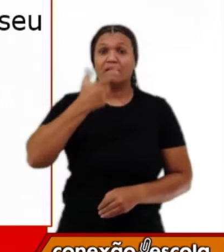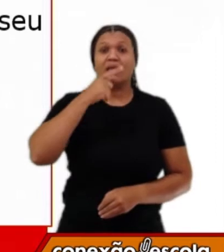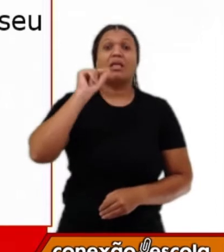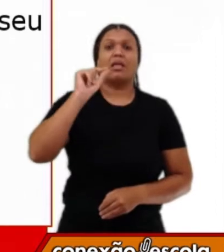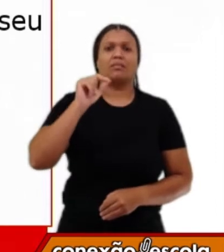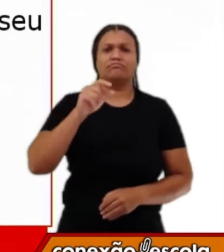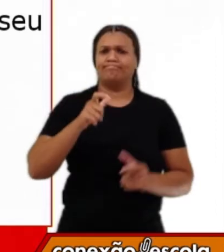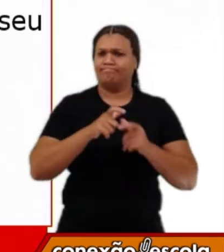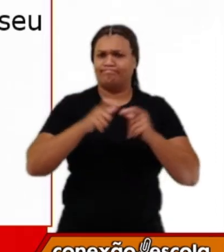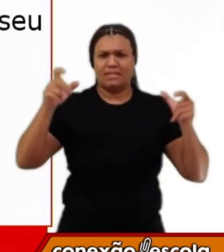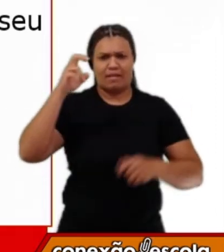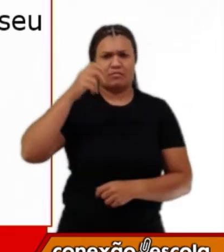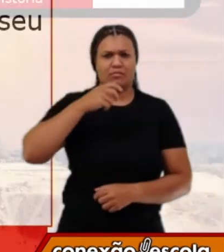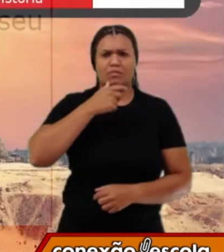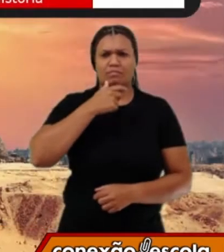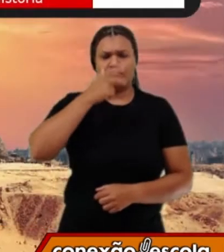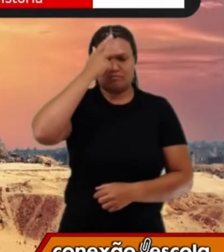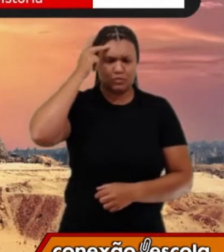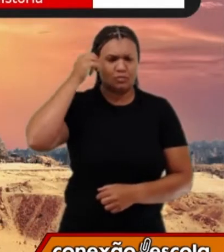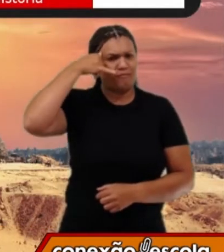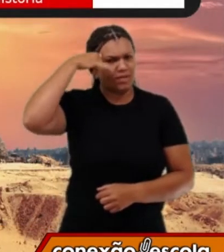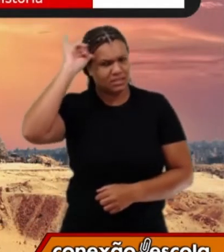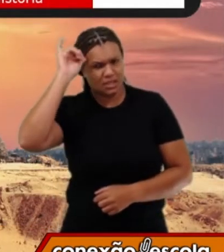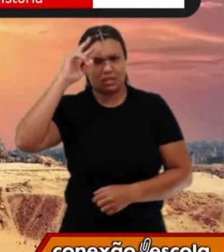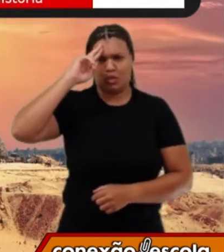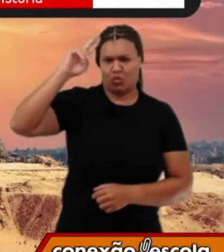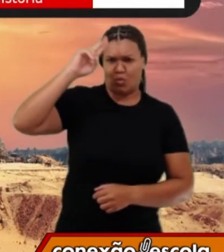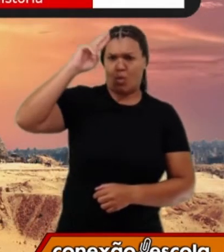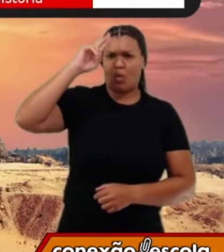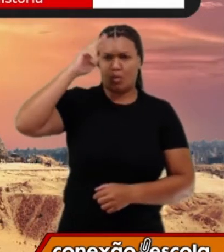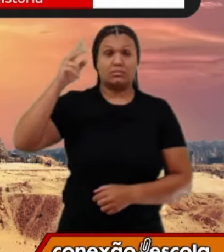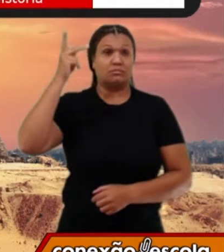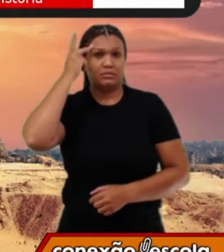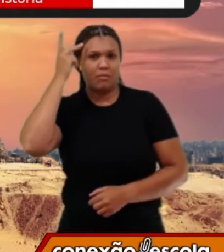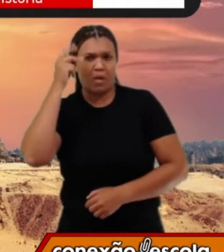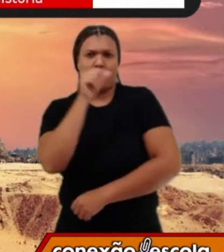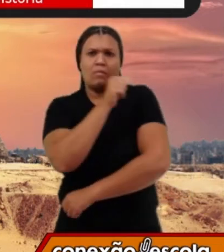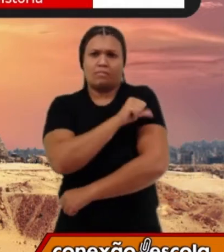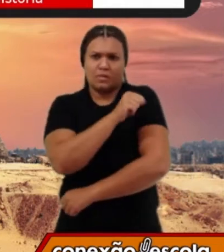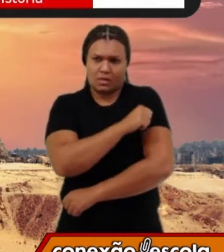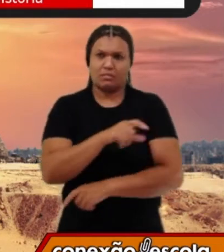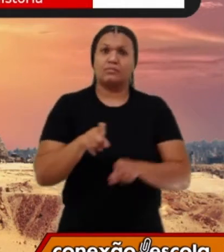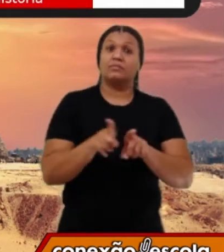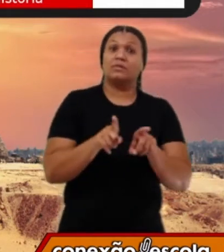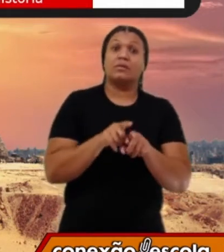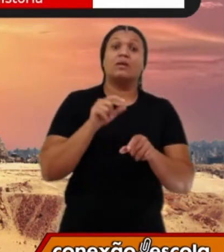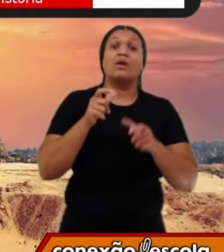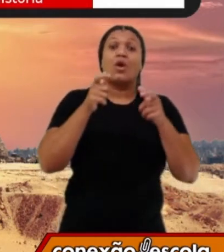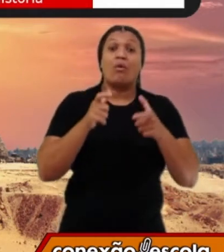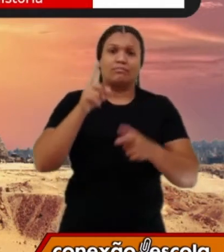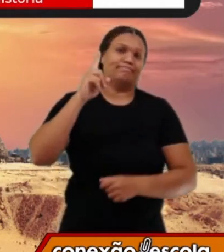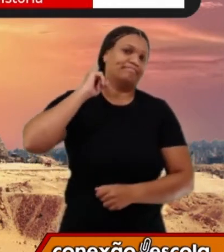São Paulo, Rio de Janeiro, com os barões do café também de São Paulo, do Rio, e os grandes produtores também de Minas